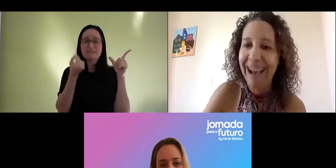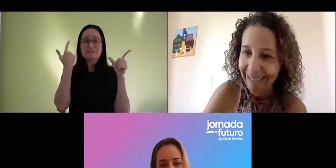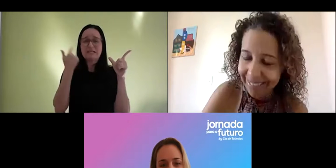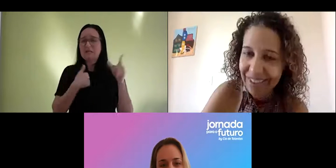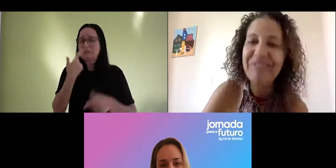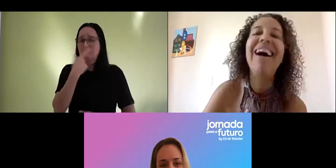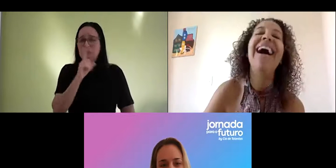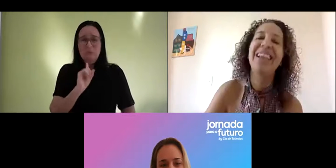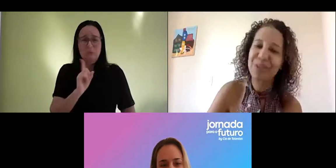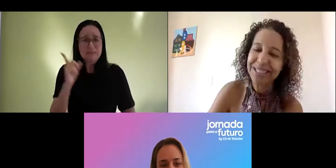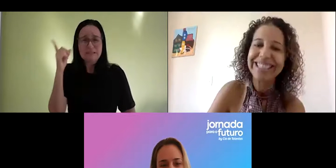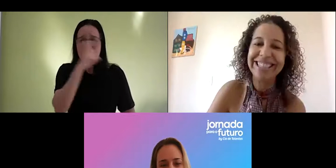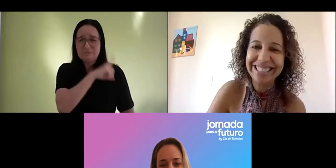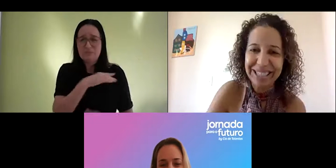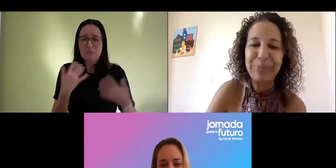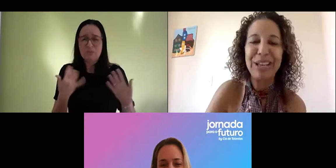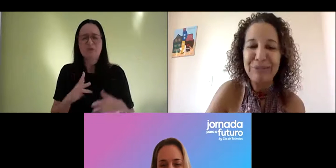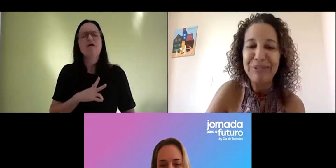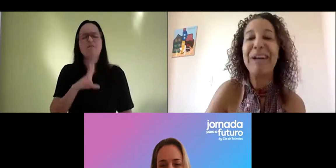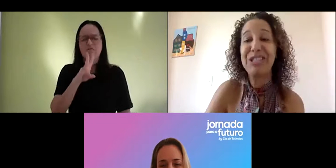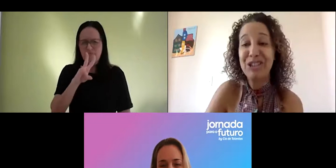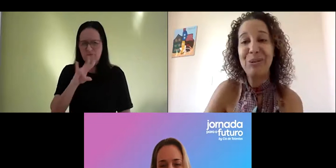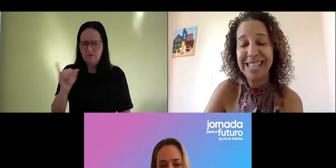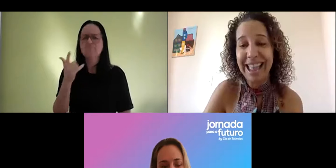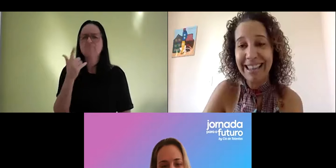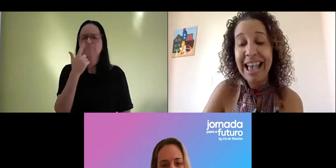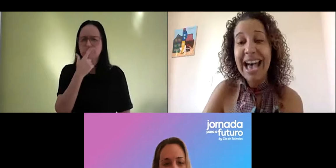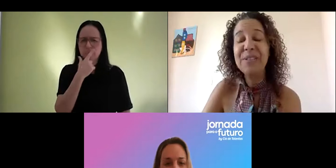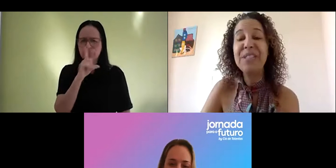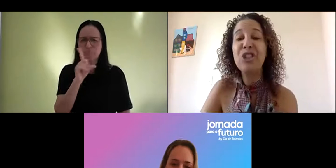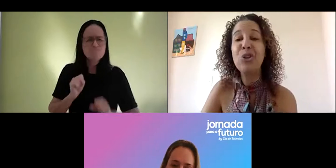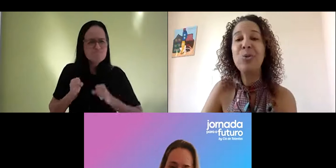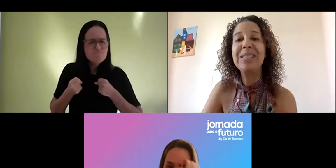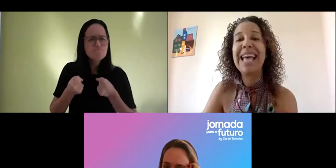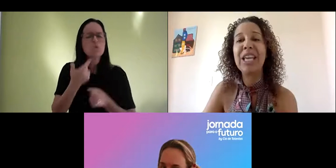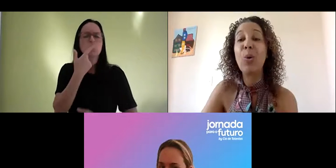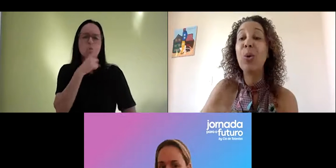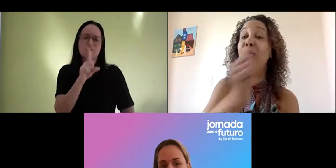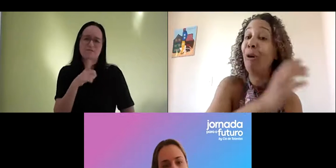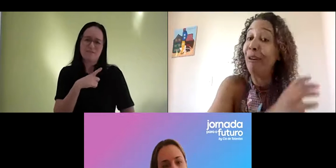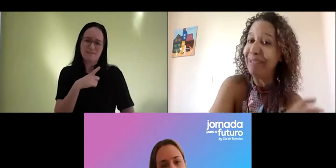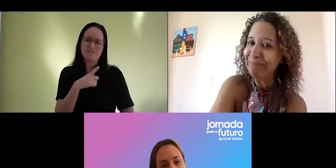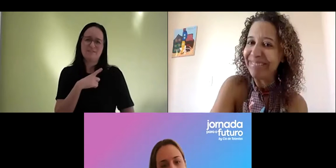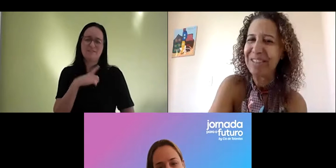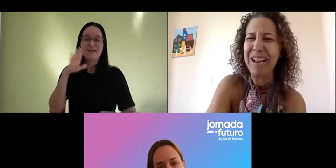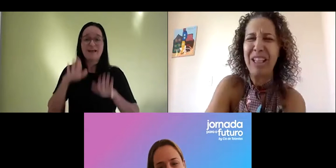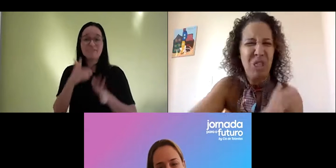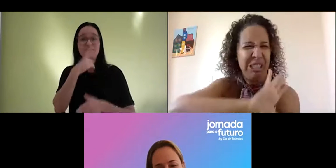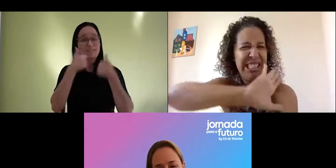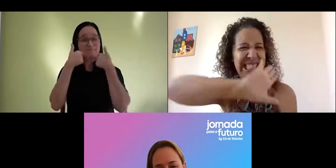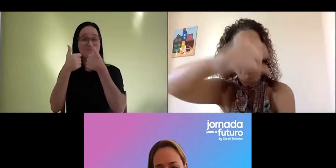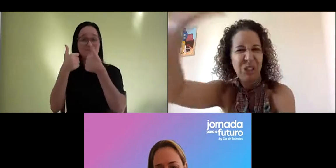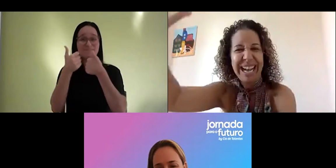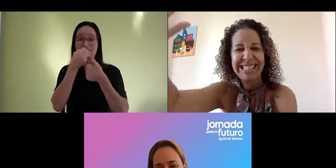vai vai conseguir sim porque no final a gente consegue as vezes a gente consegue com louvor né você fala